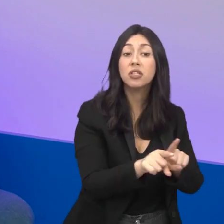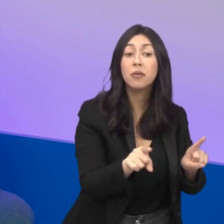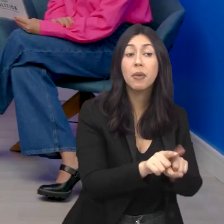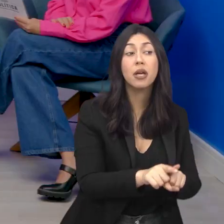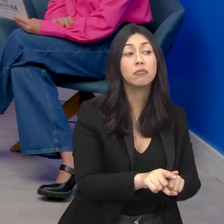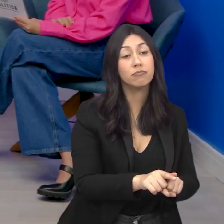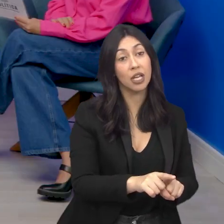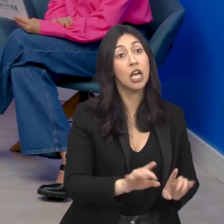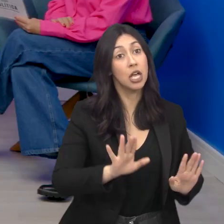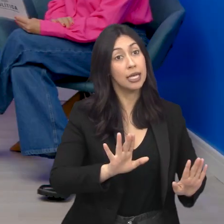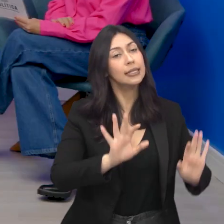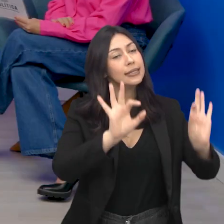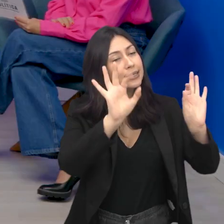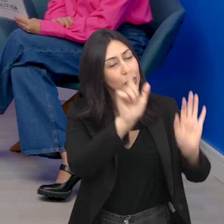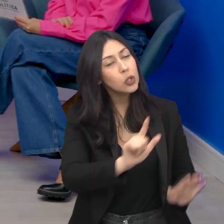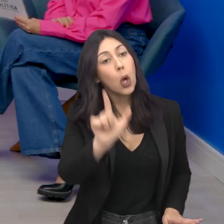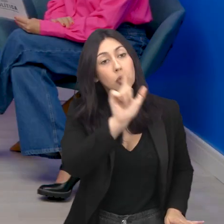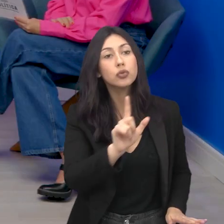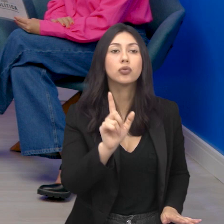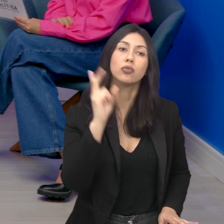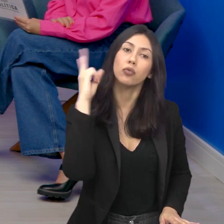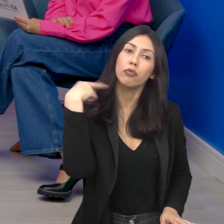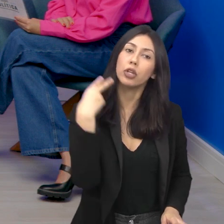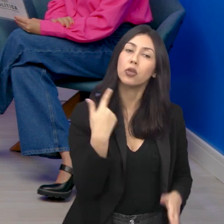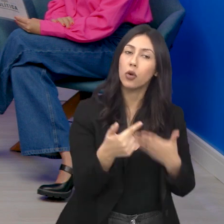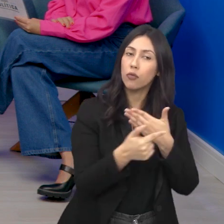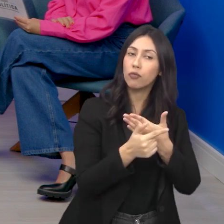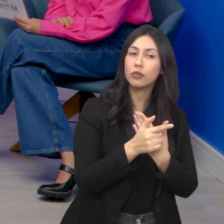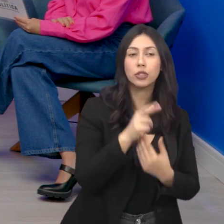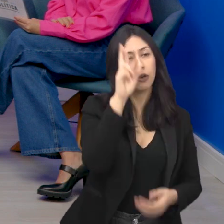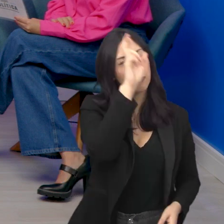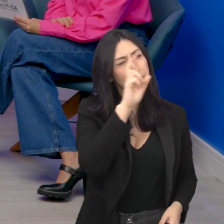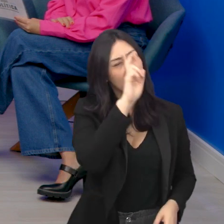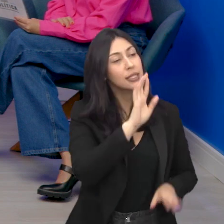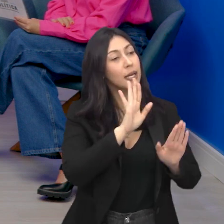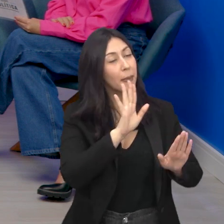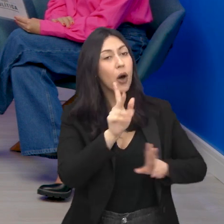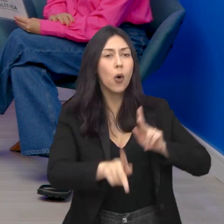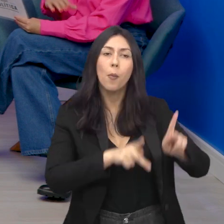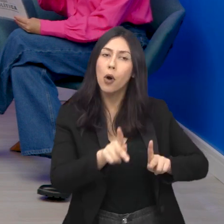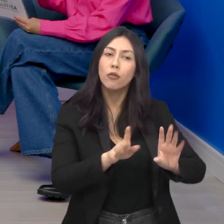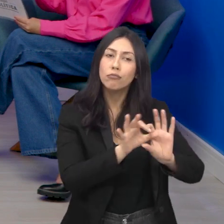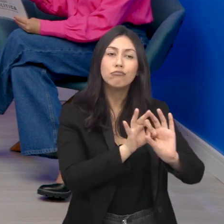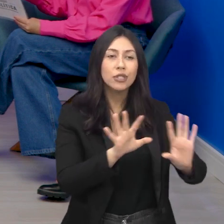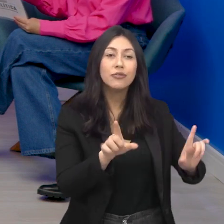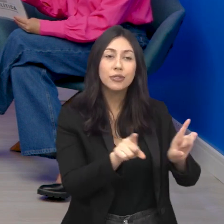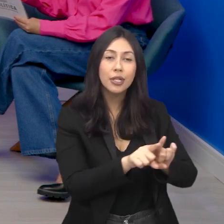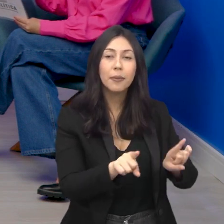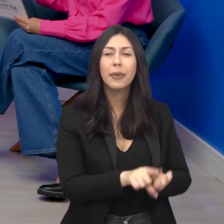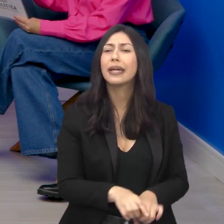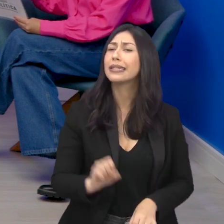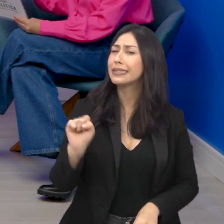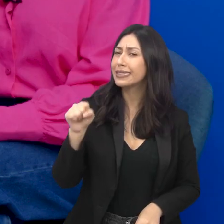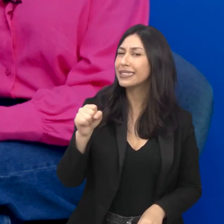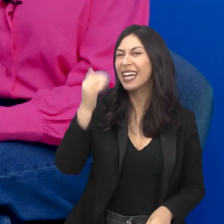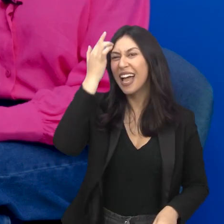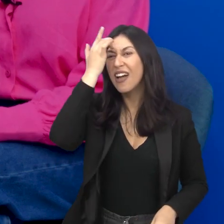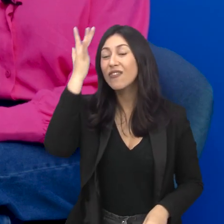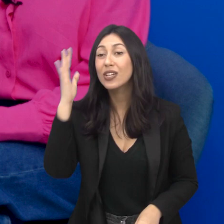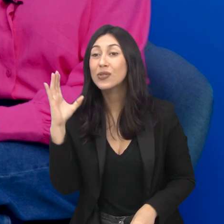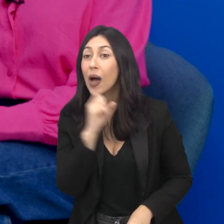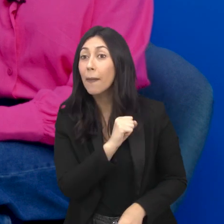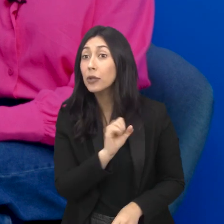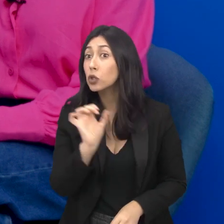ele próprio, né, é função nossa, claro, fiscalizar, mas que ele próprio possa fazer esse trabalho também. Exatamente, é fácil,